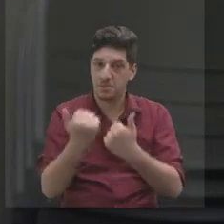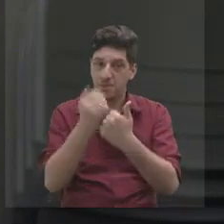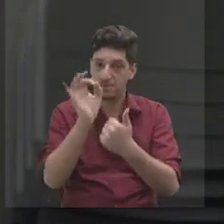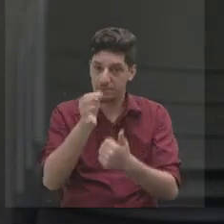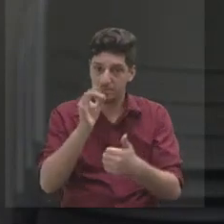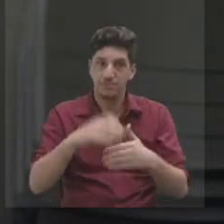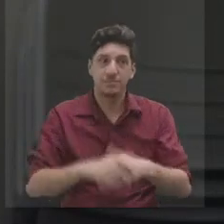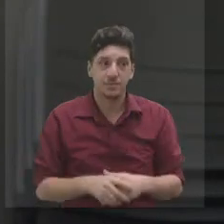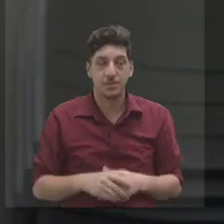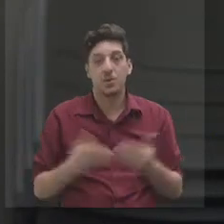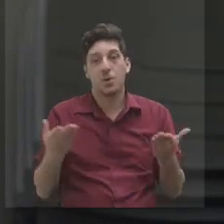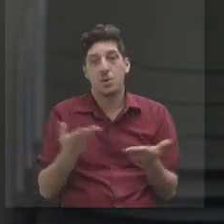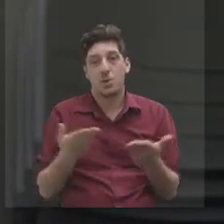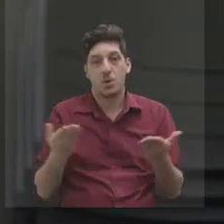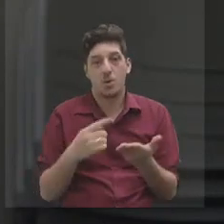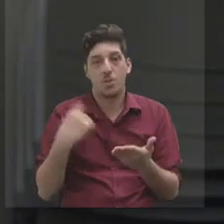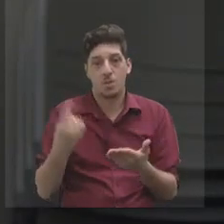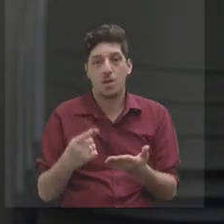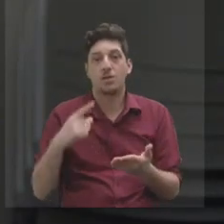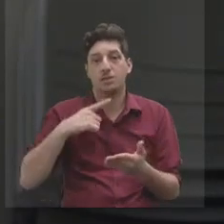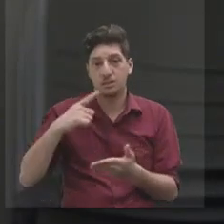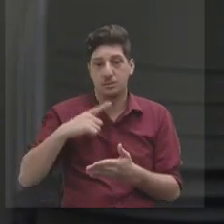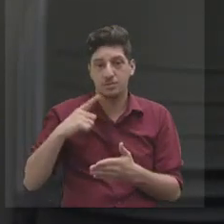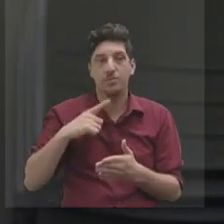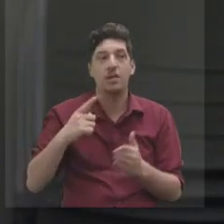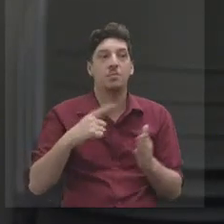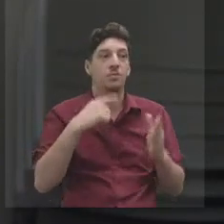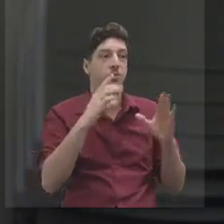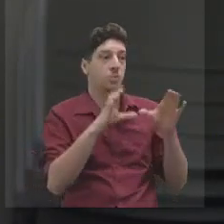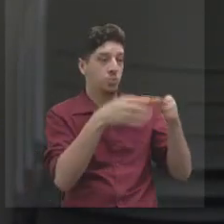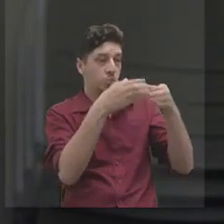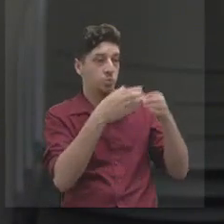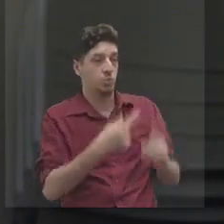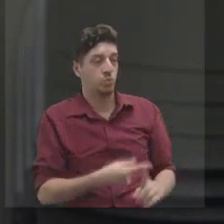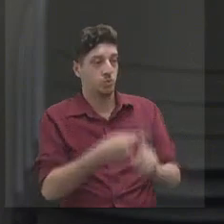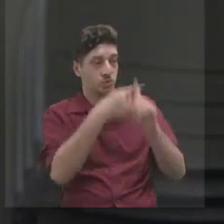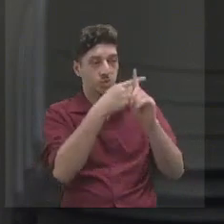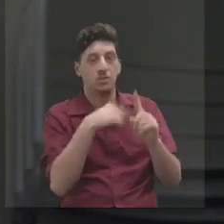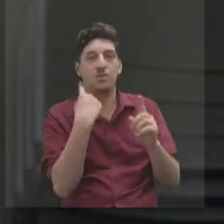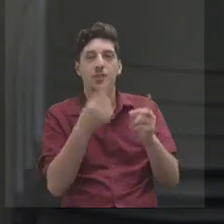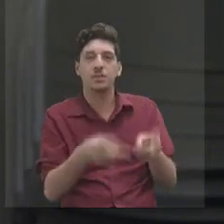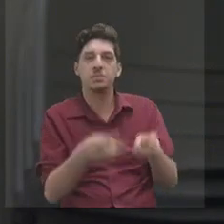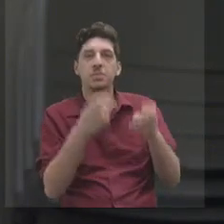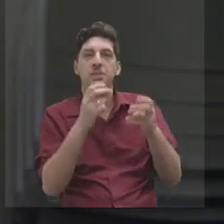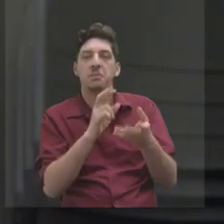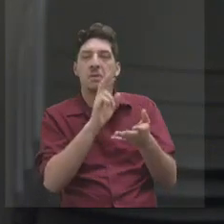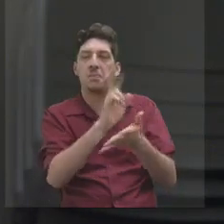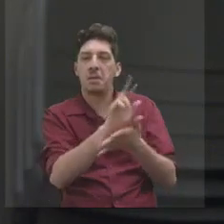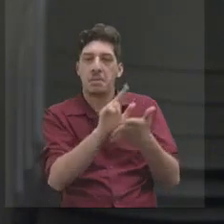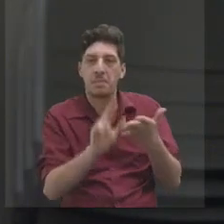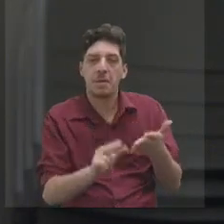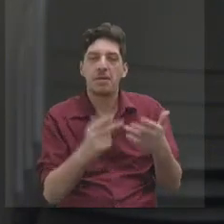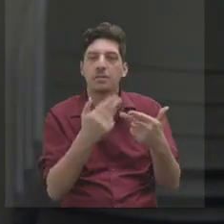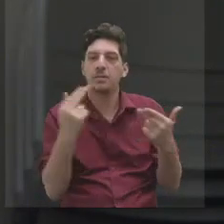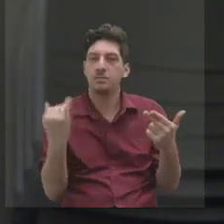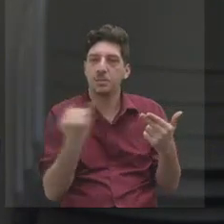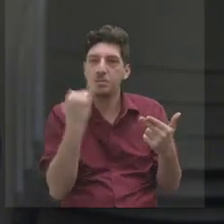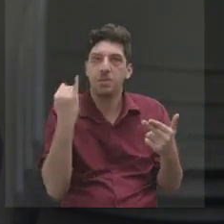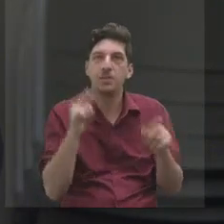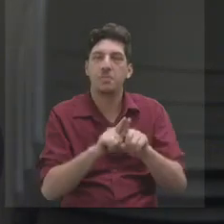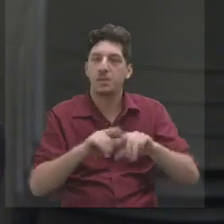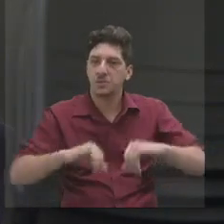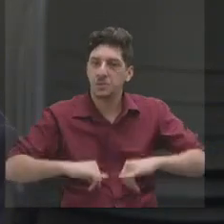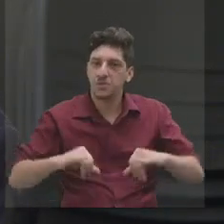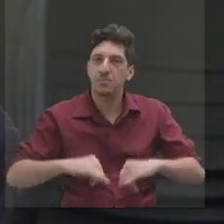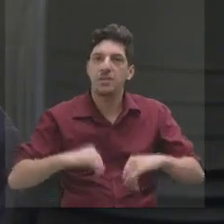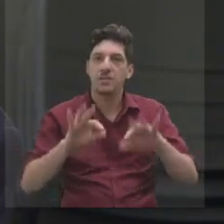Silveira hoje nós tivemos a agenda positiva aí é observando as questões cruciais o sofrimento das